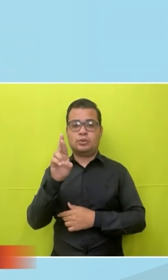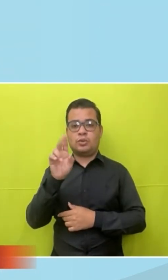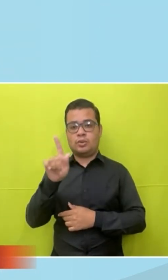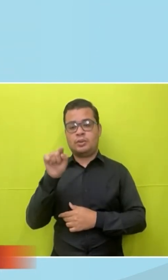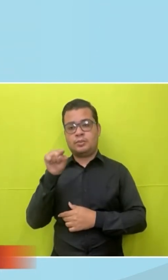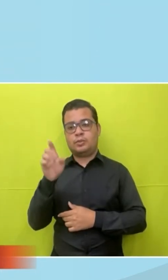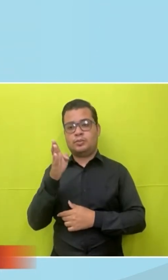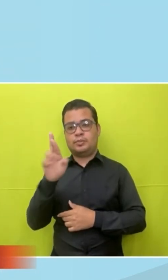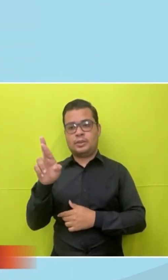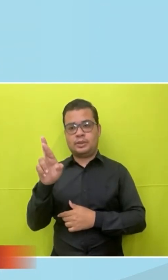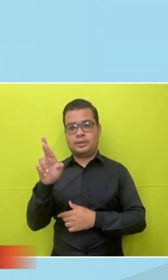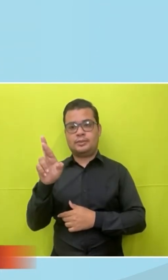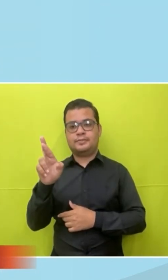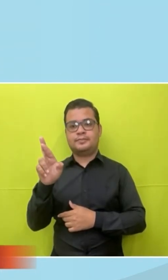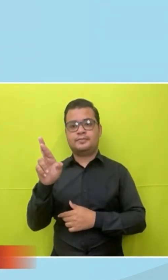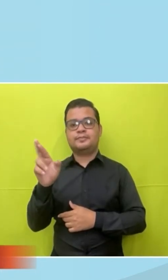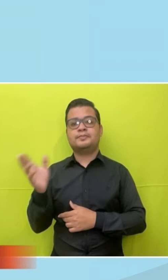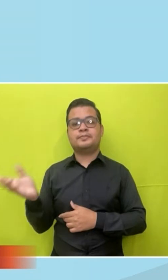efg.org.br.